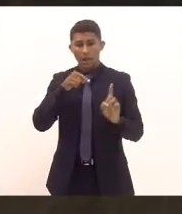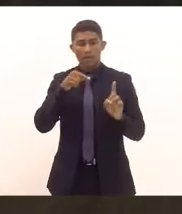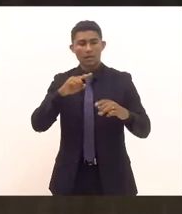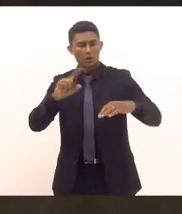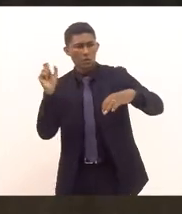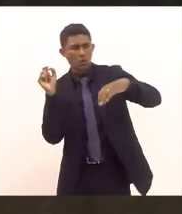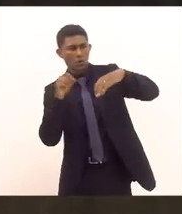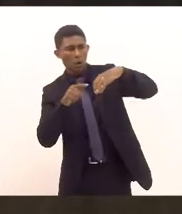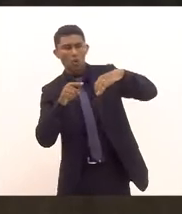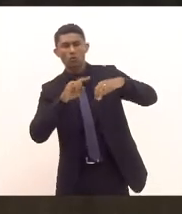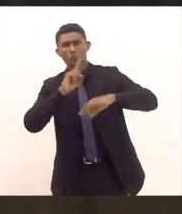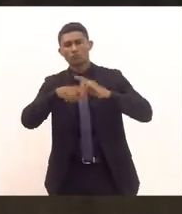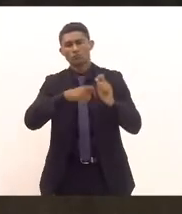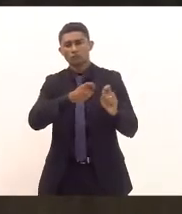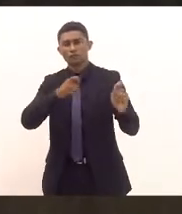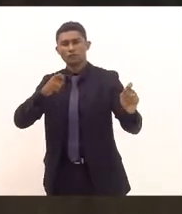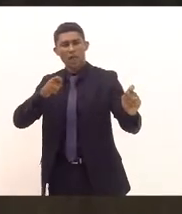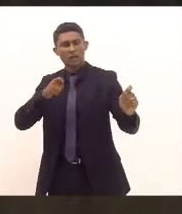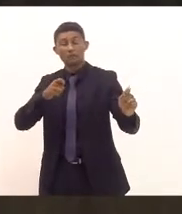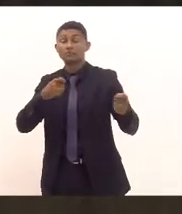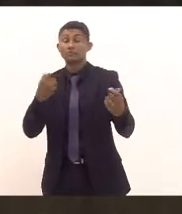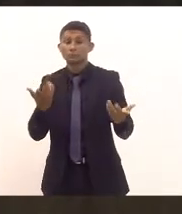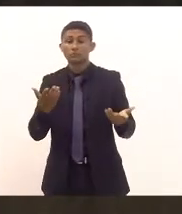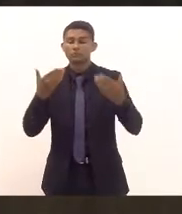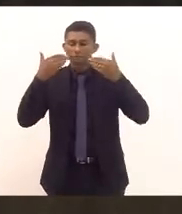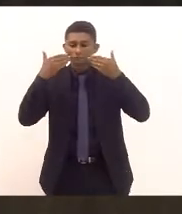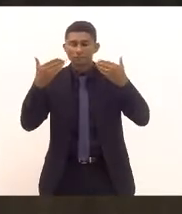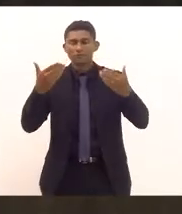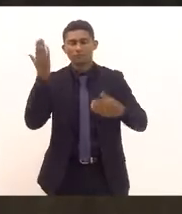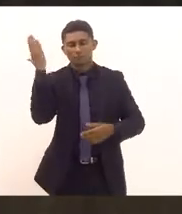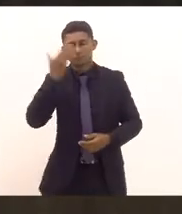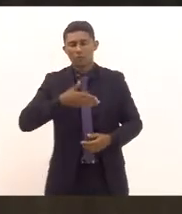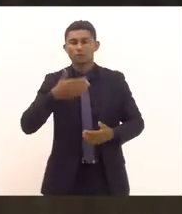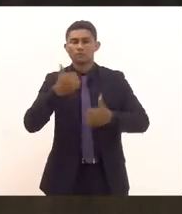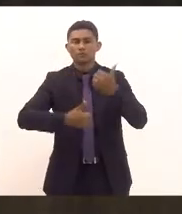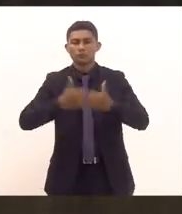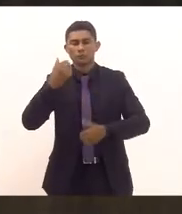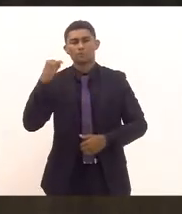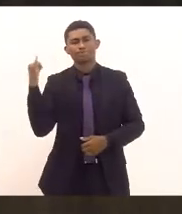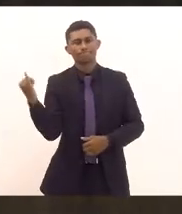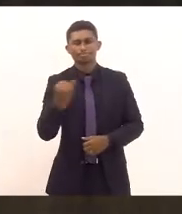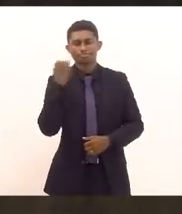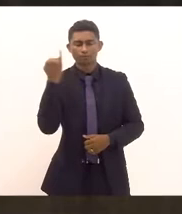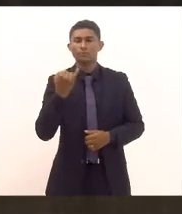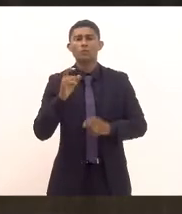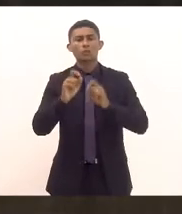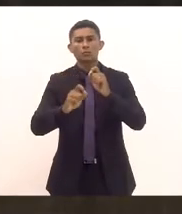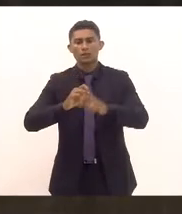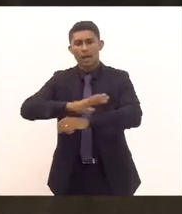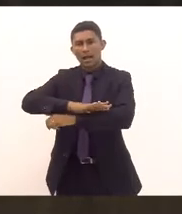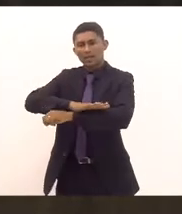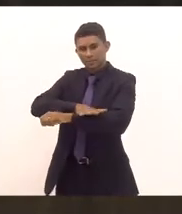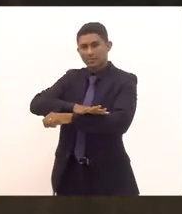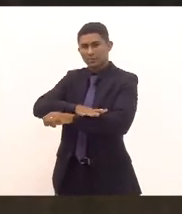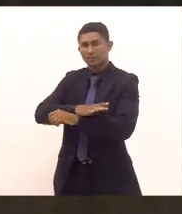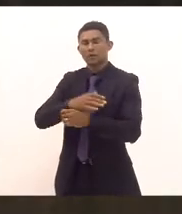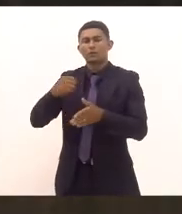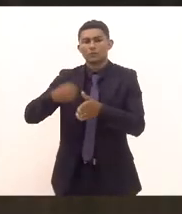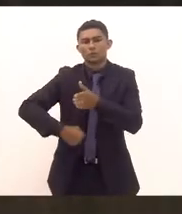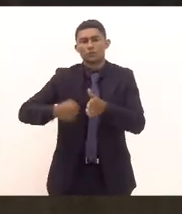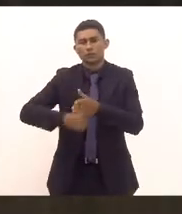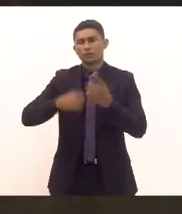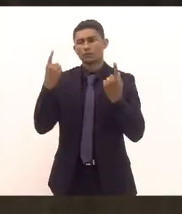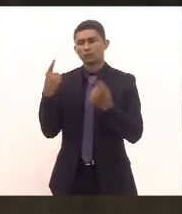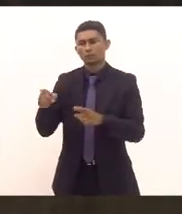gols mostra também que futebol é uma arena importante para luta anti-racista mas mais que tudo senhora